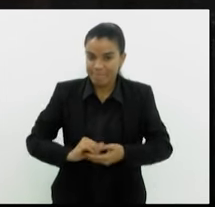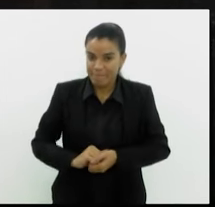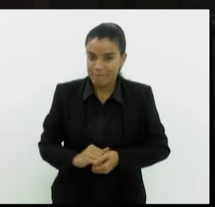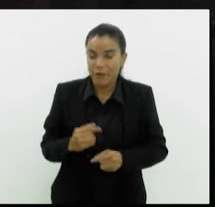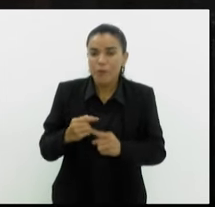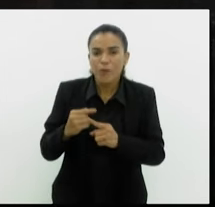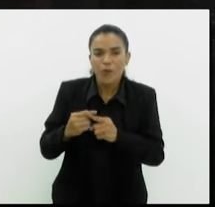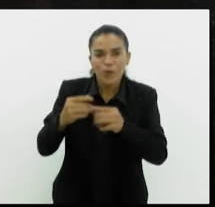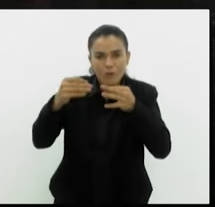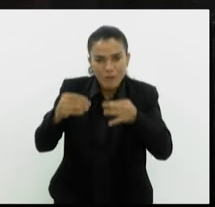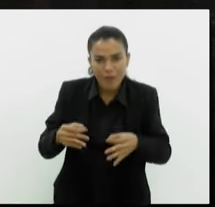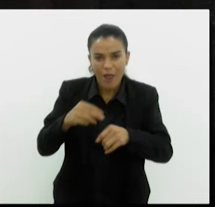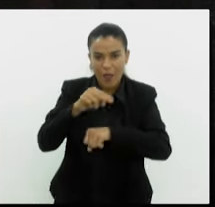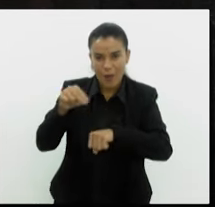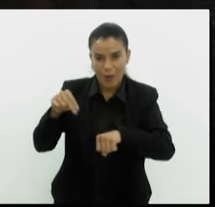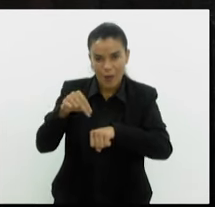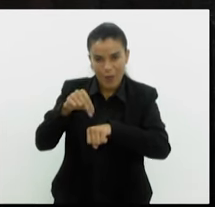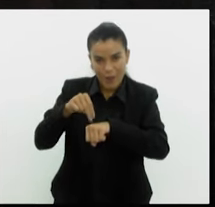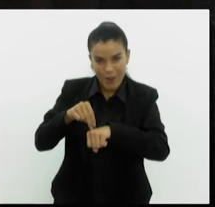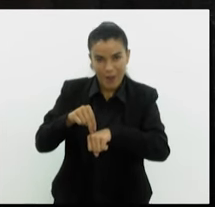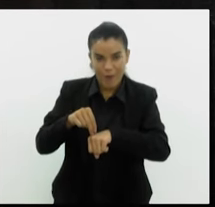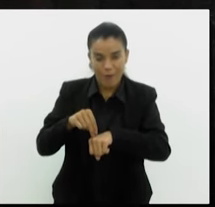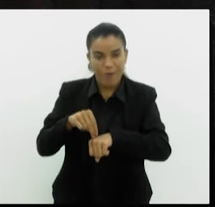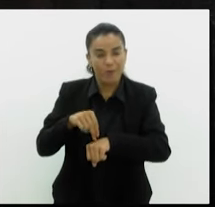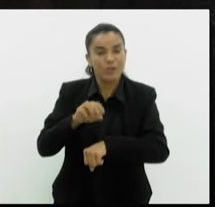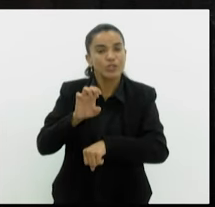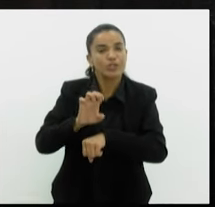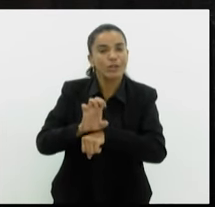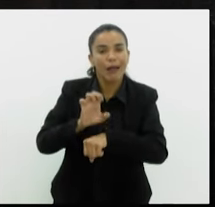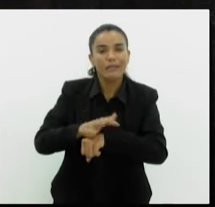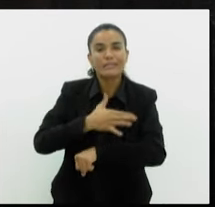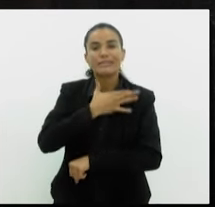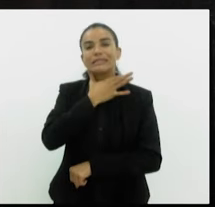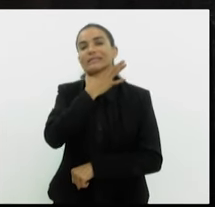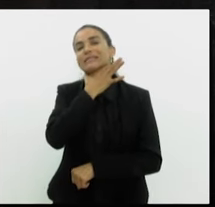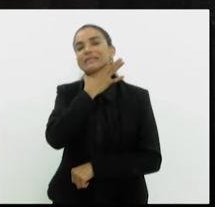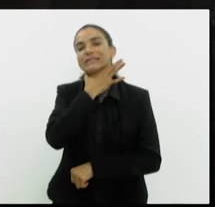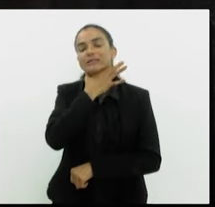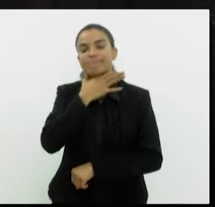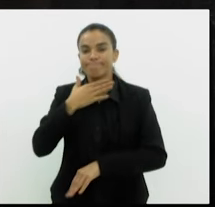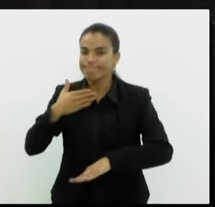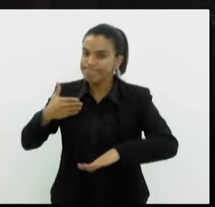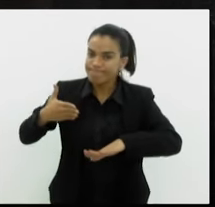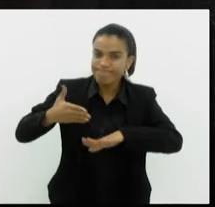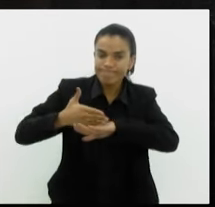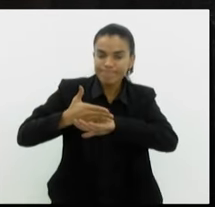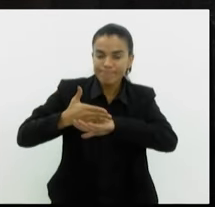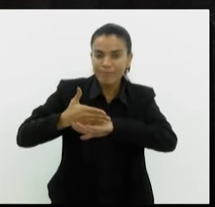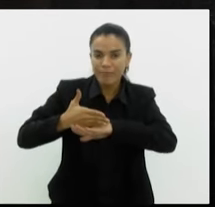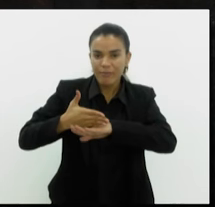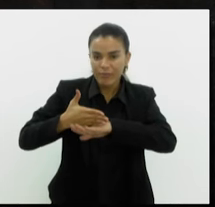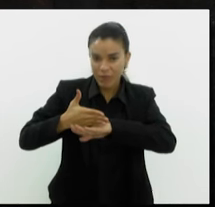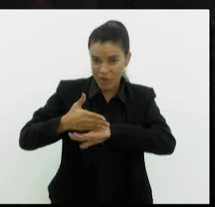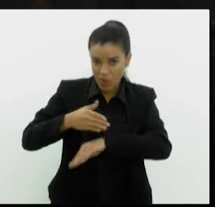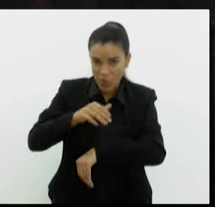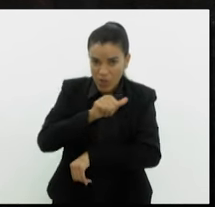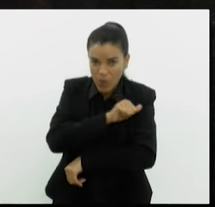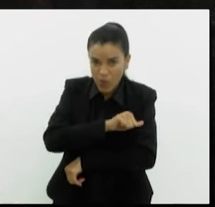deveria fazer a União, se um Estado quebra? Intervenção. Vai fazer intervenção no